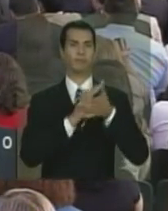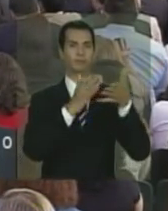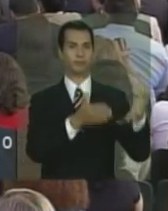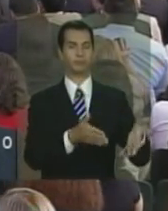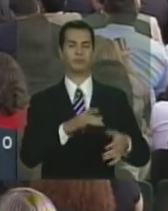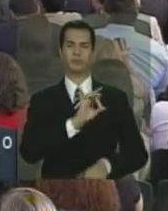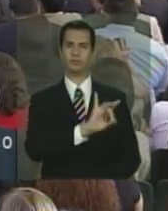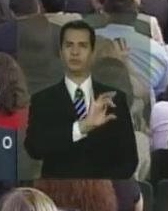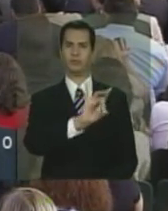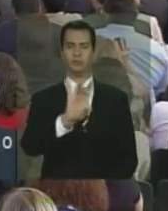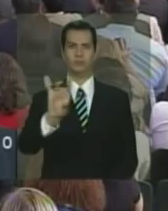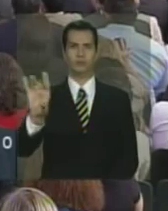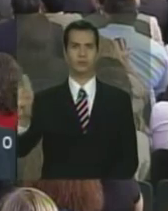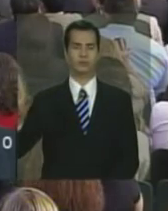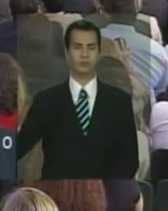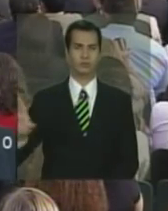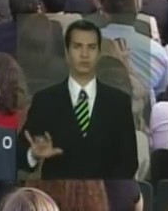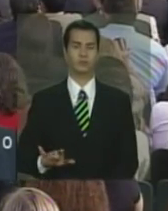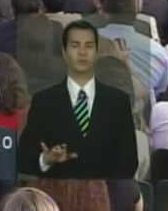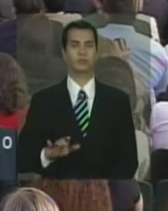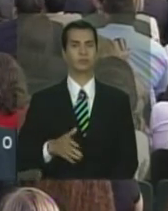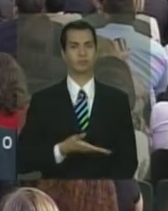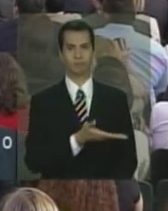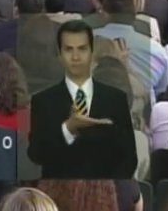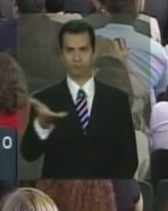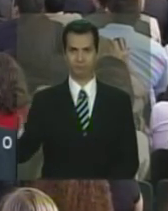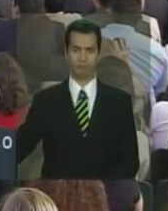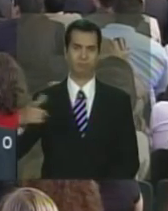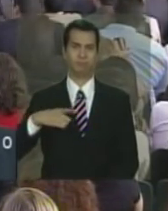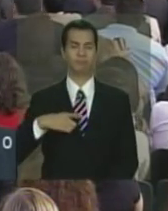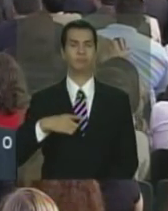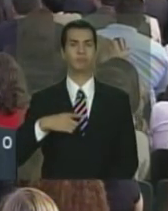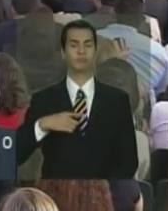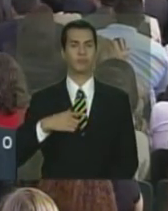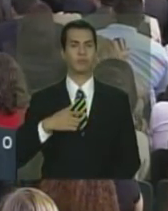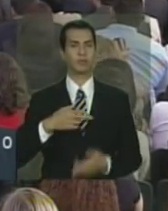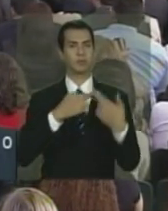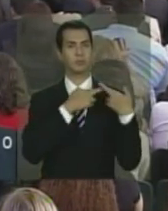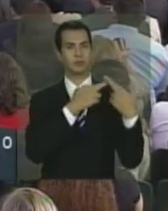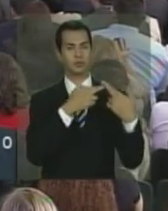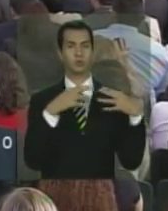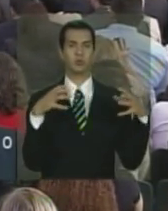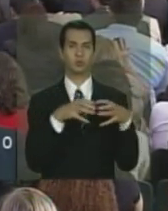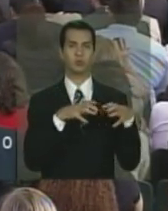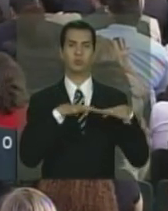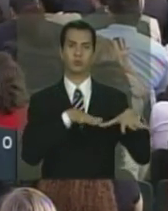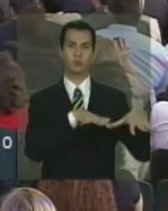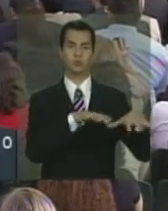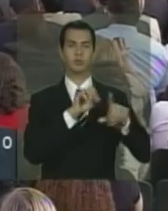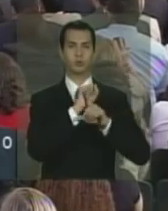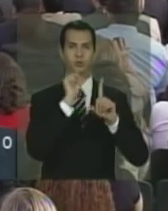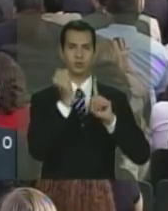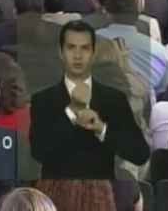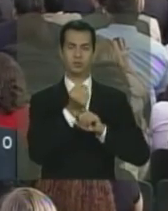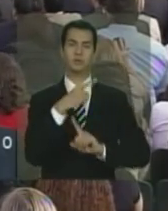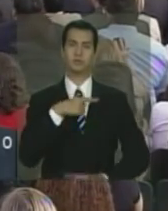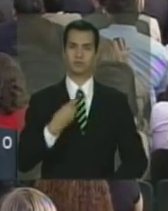Cumprimentar cada um dos senhores e senhoras representantes dos movimentos sociais aqui